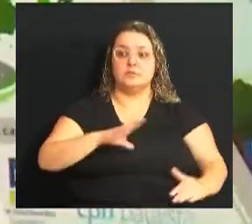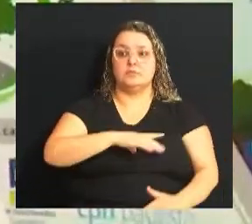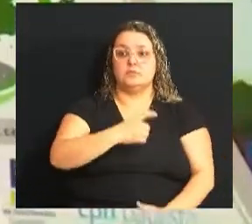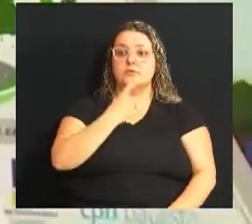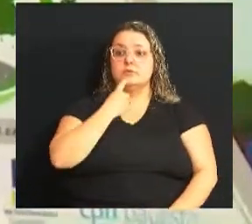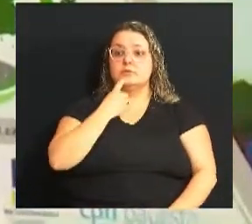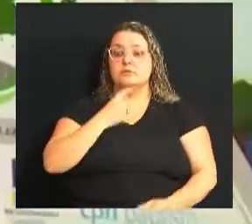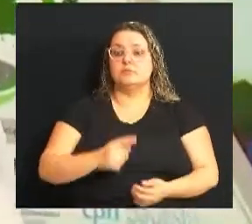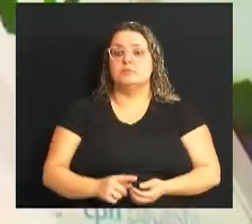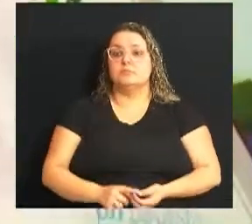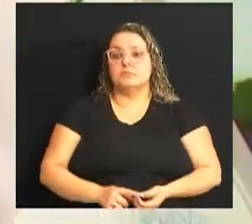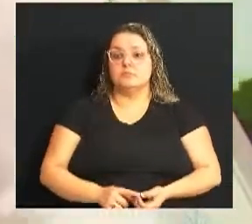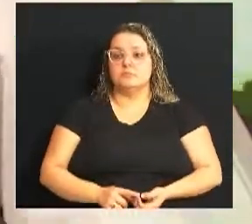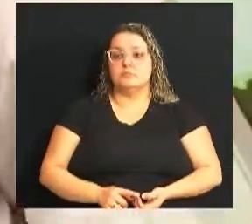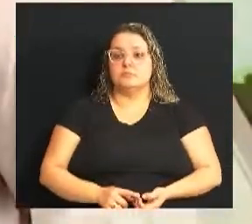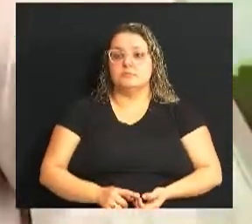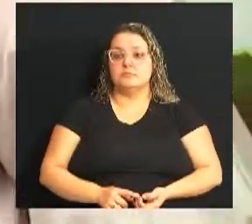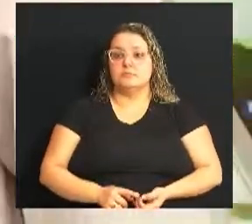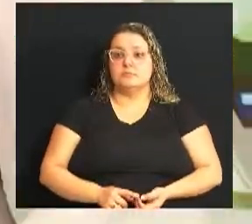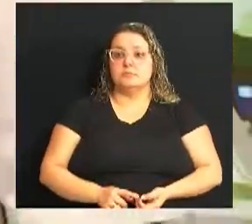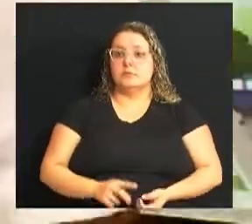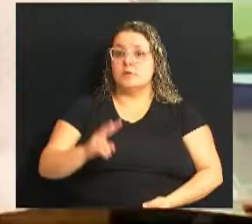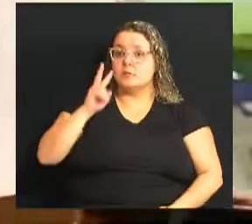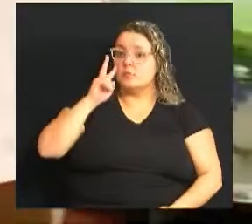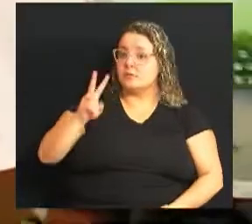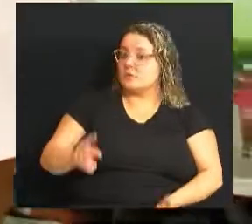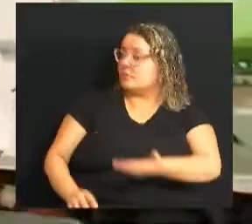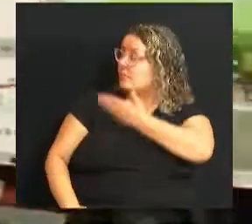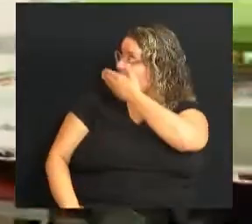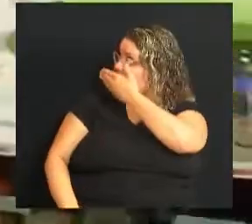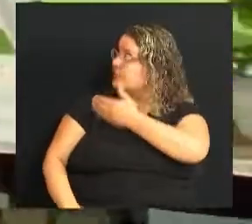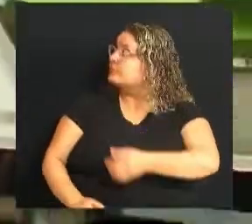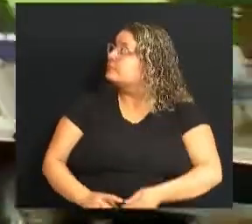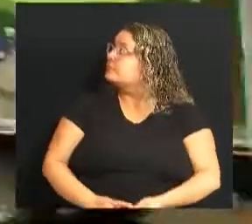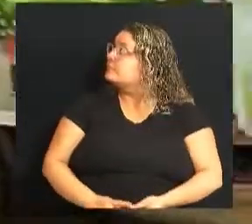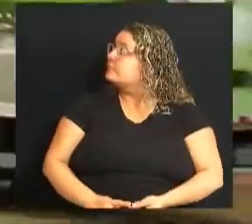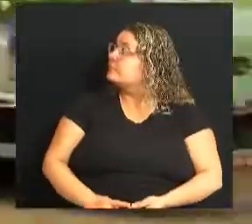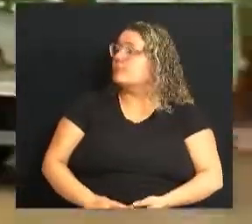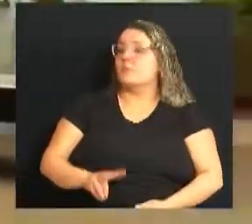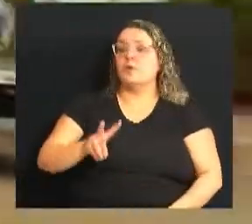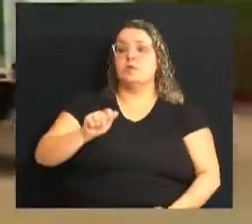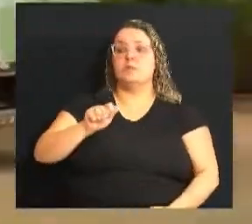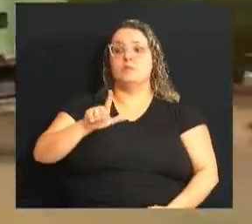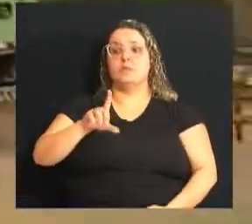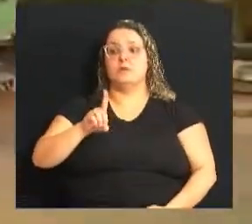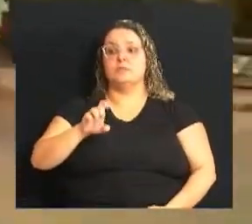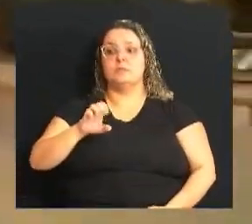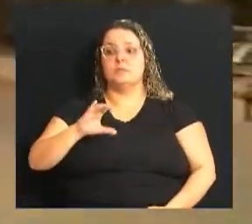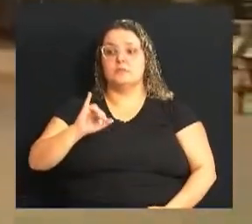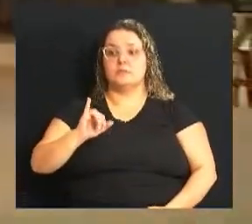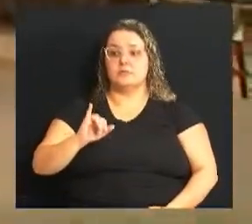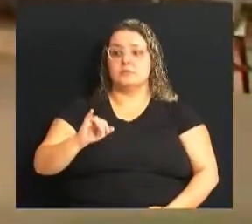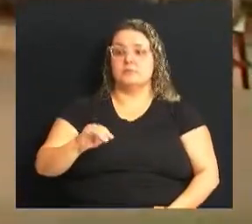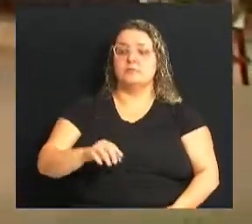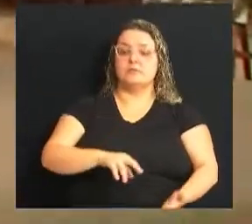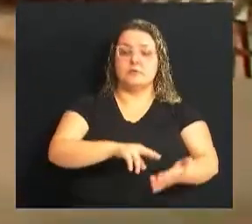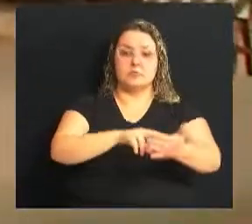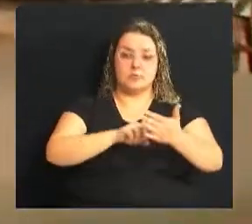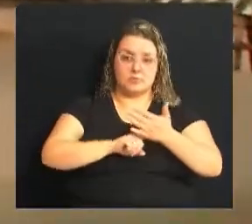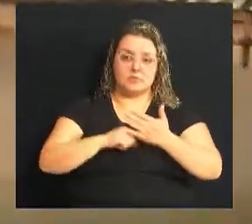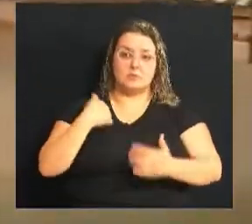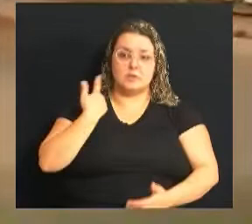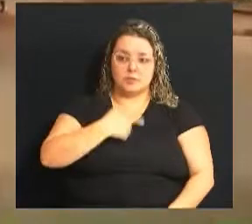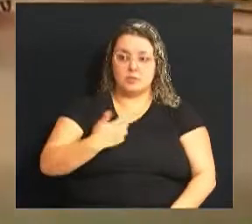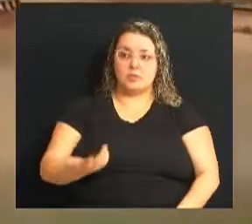Bom, dá para ver ali ao fundo, né? O Valdecir vai mostrar para a gente o caminhão, porque, como eu disse, né, secretário,